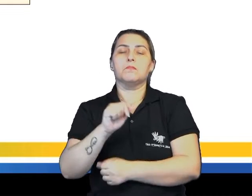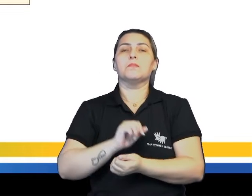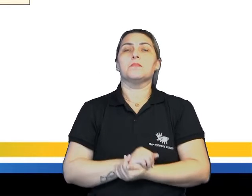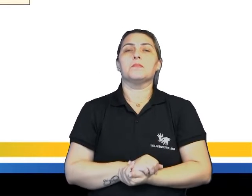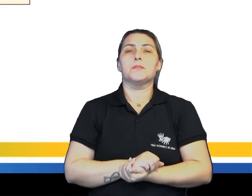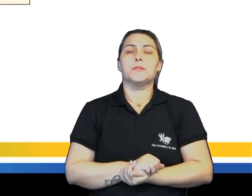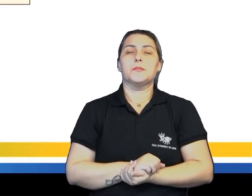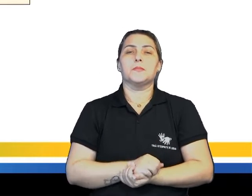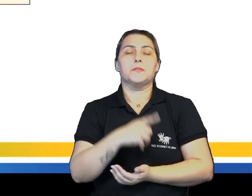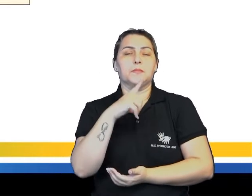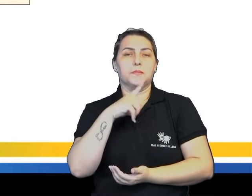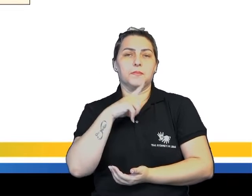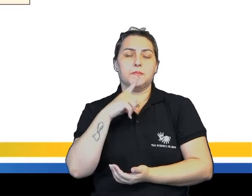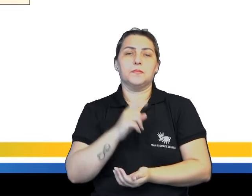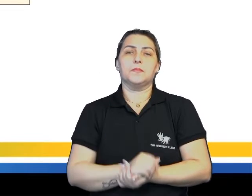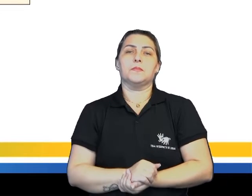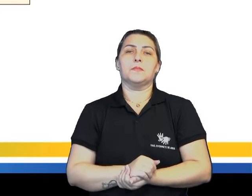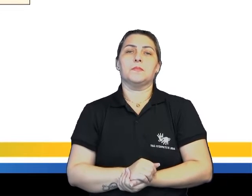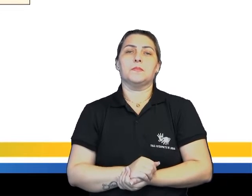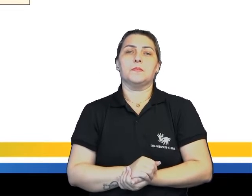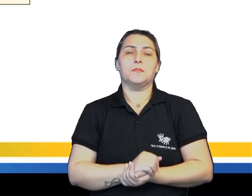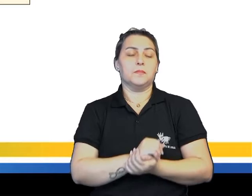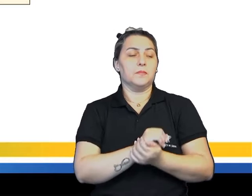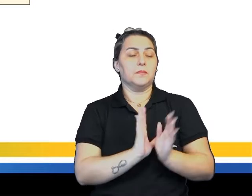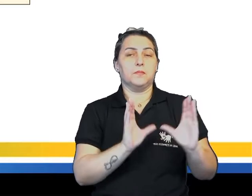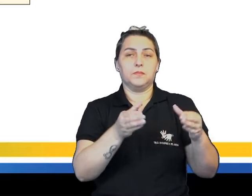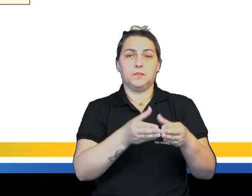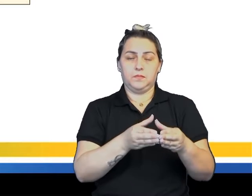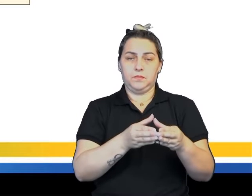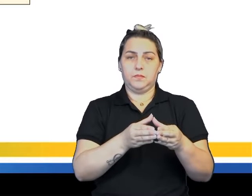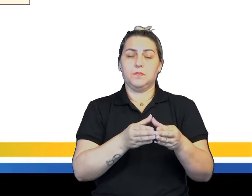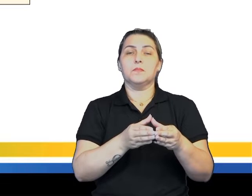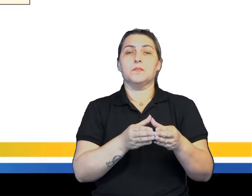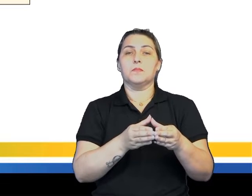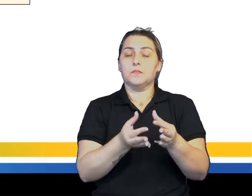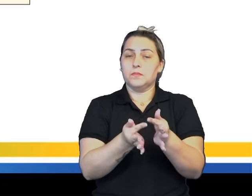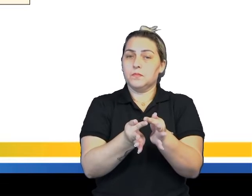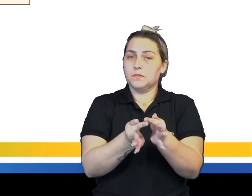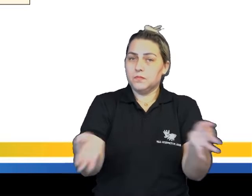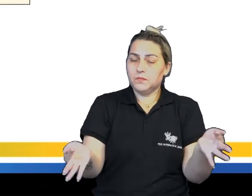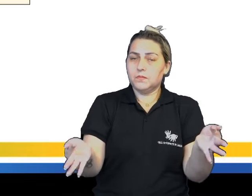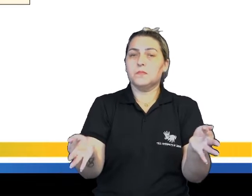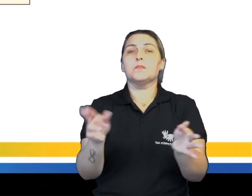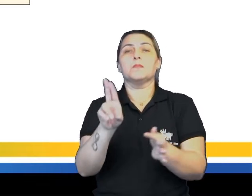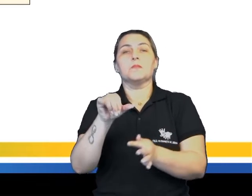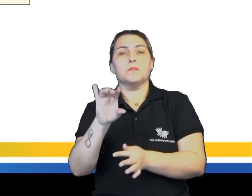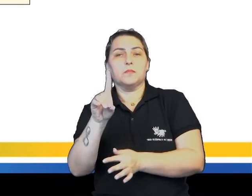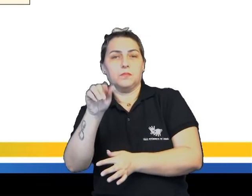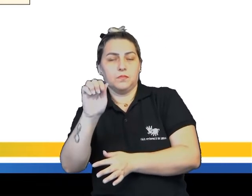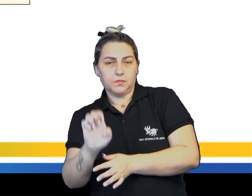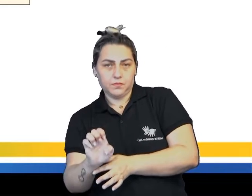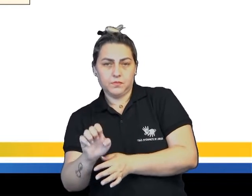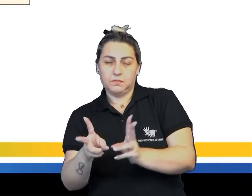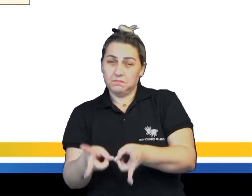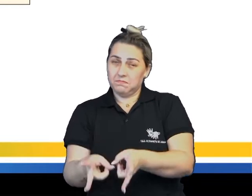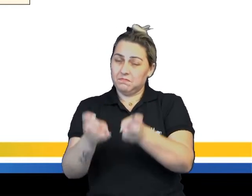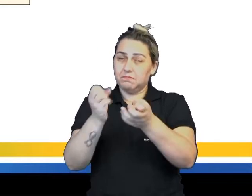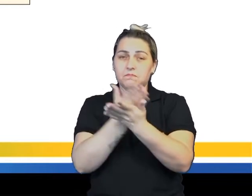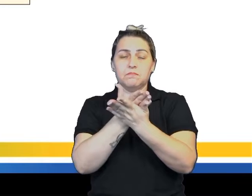assim. Temos a classe das unidades simples, que aí nós temos as unidades, e percebam